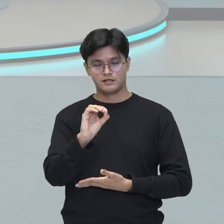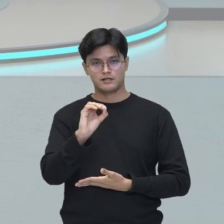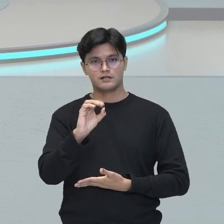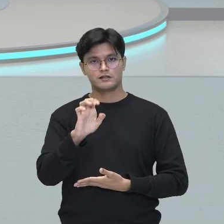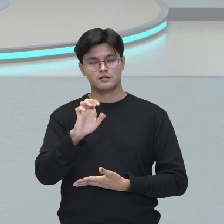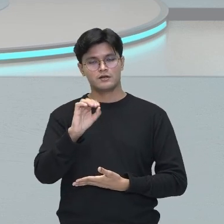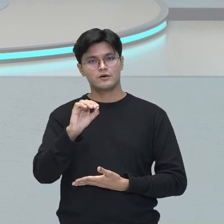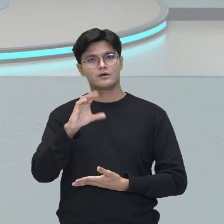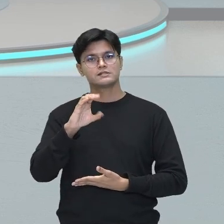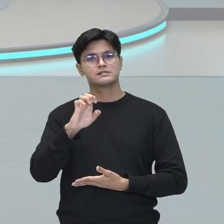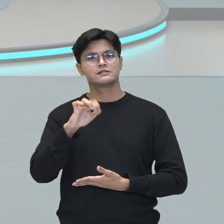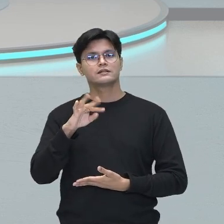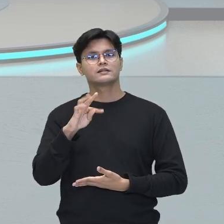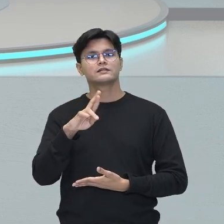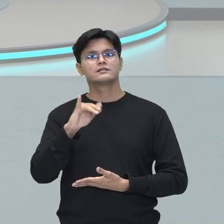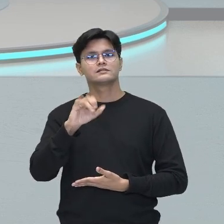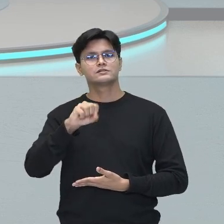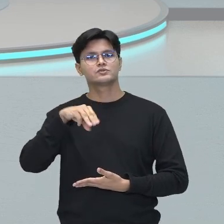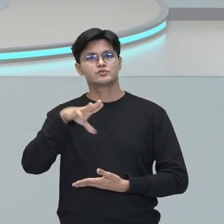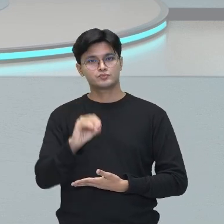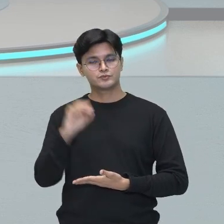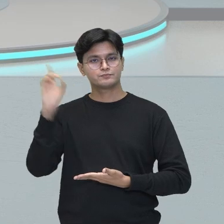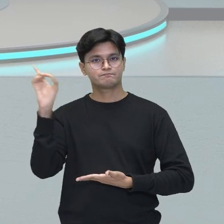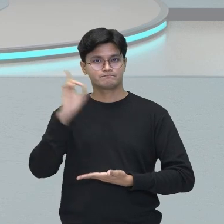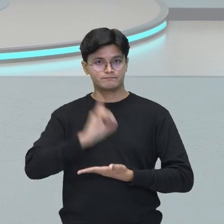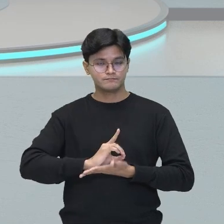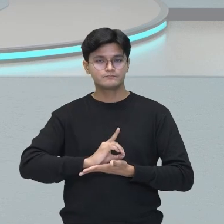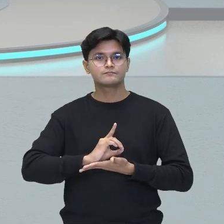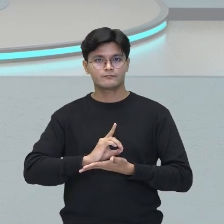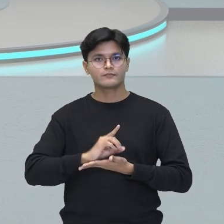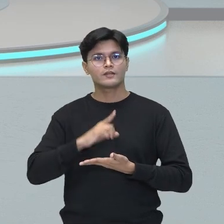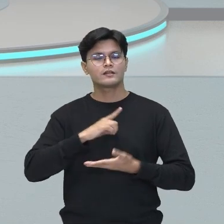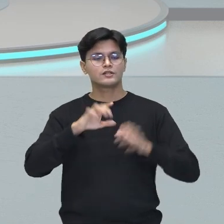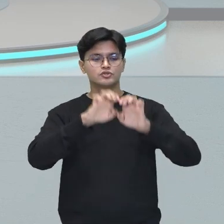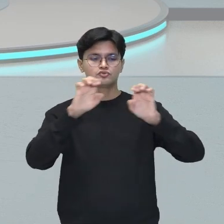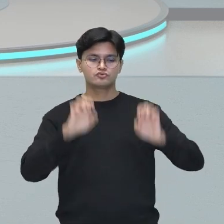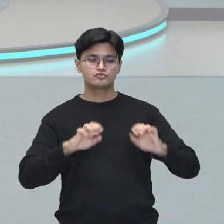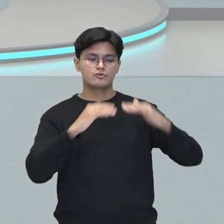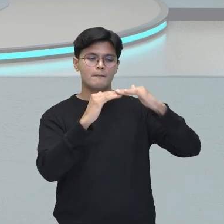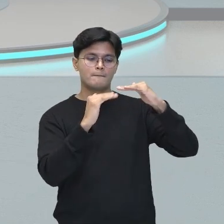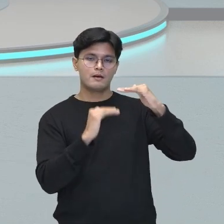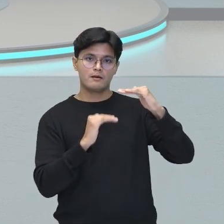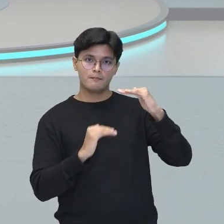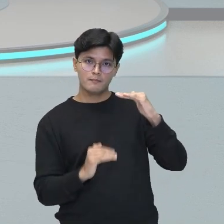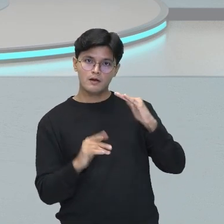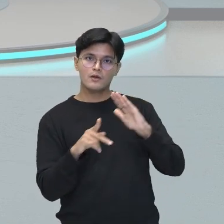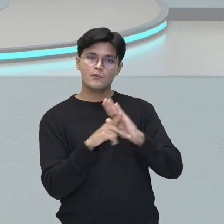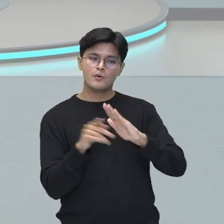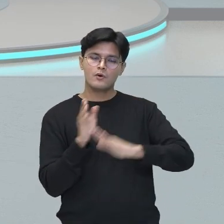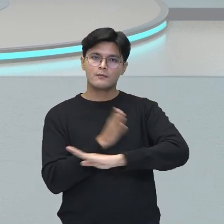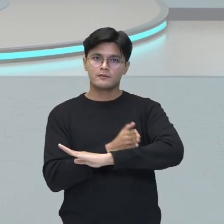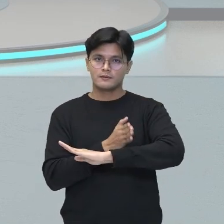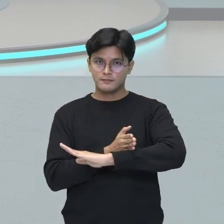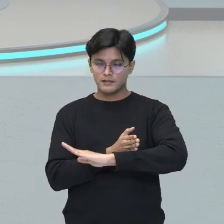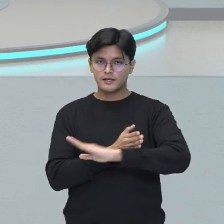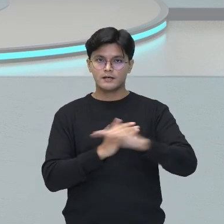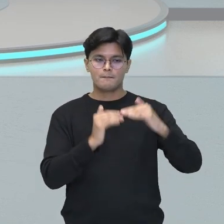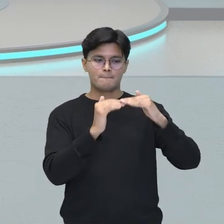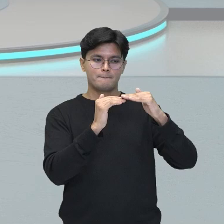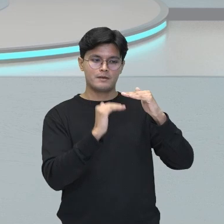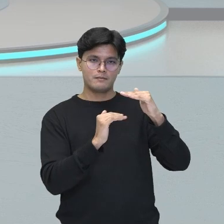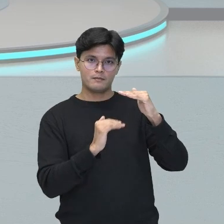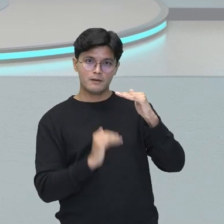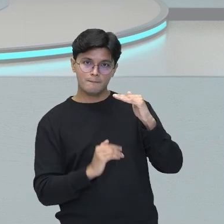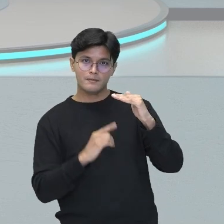lembra teocentrismo estrutura hierárquica medieval que era lá da idade média que era